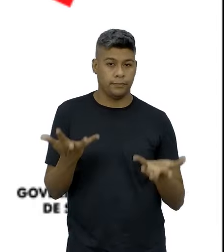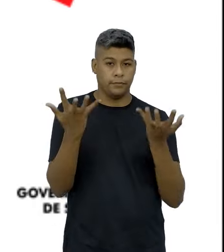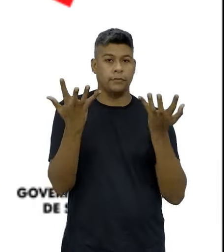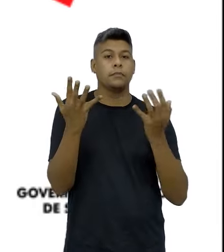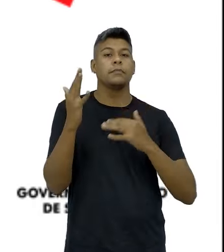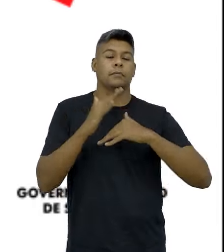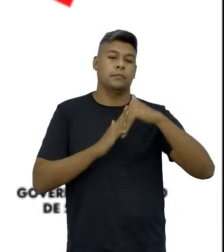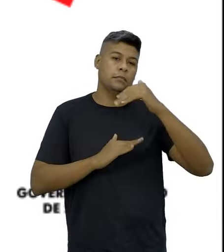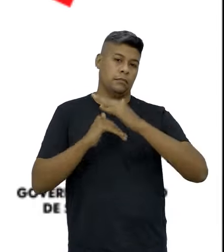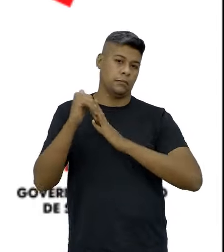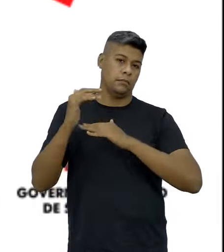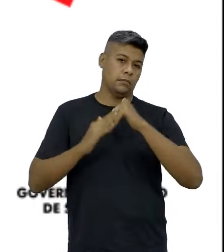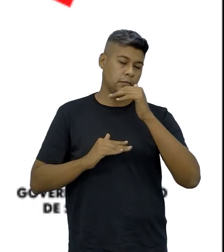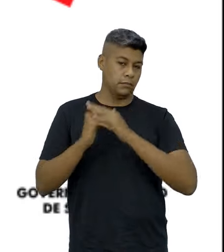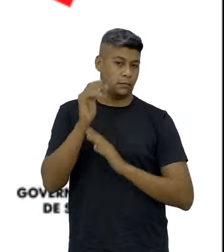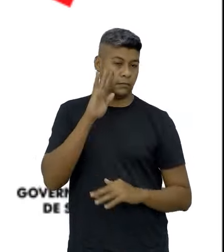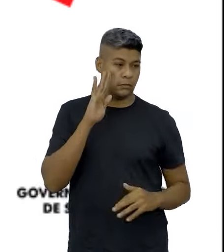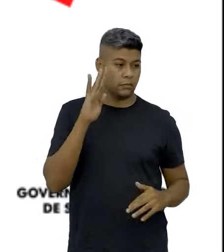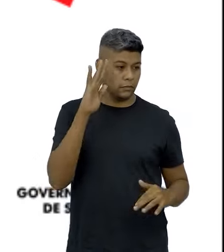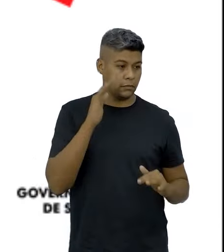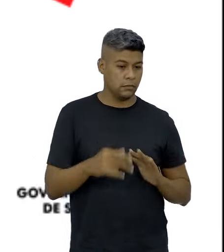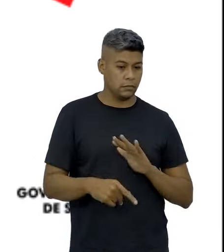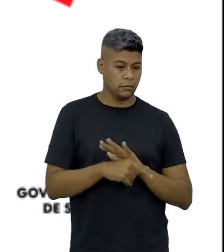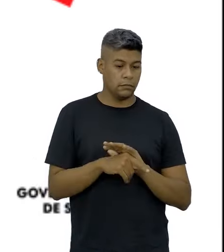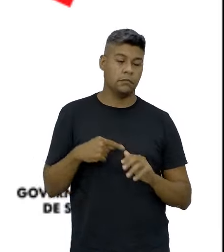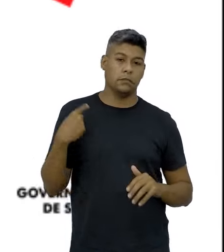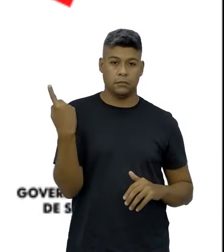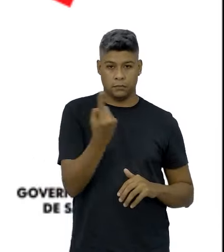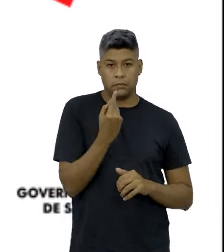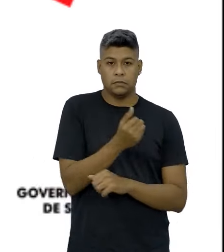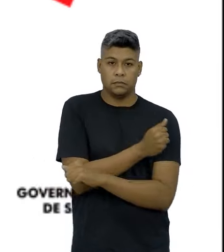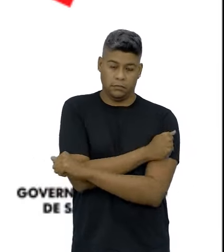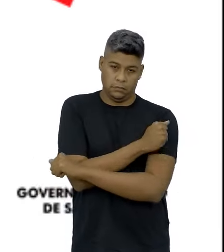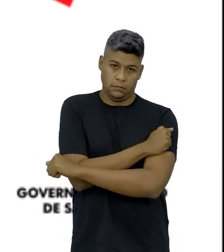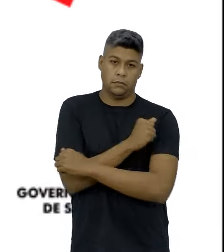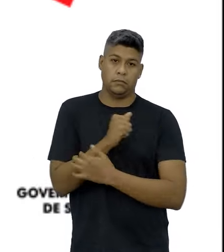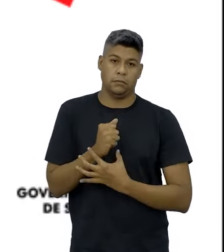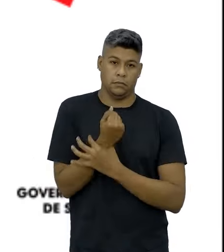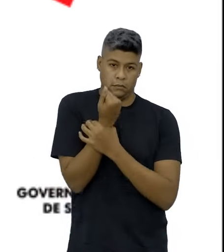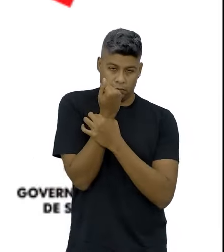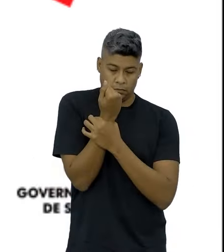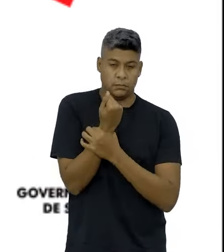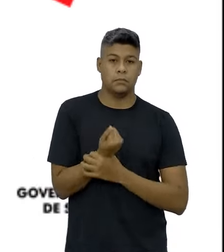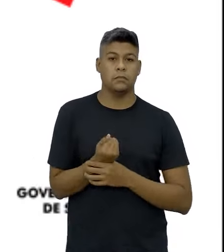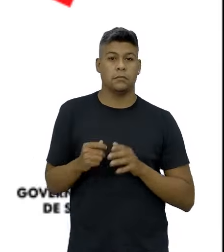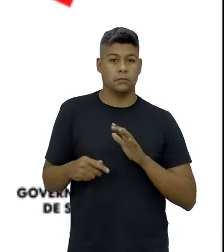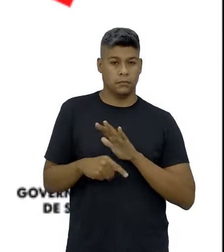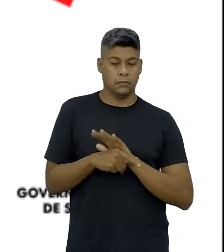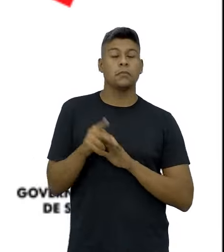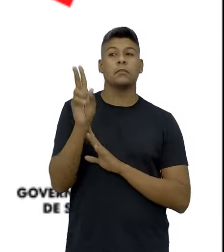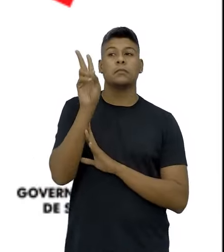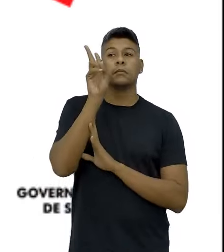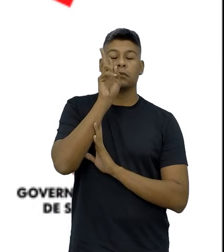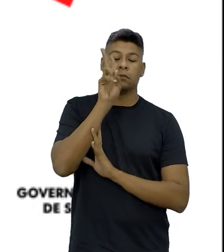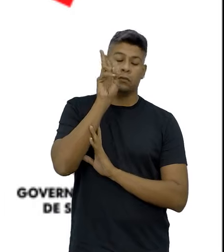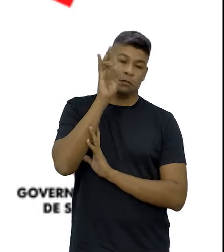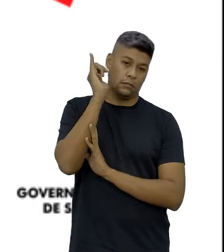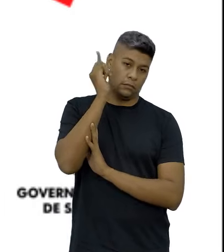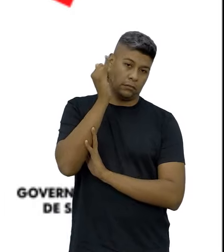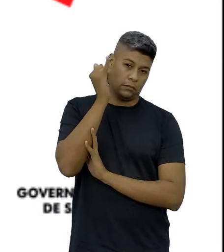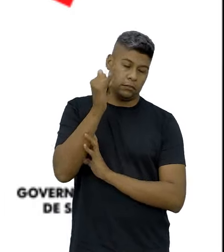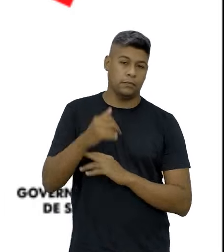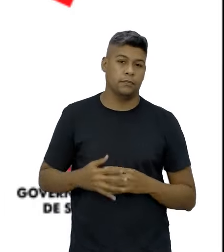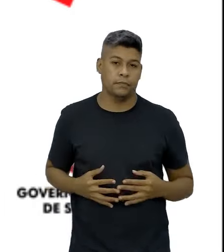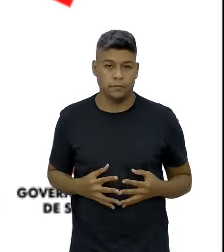as habilidades que são essenciais aos nossos estudantes para garantir o segmento de sua trajetória